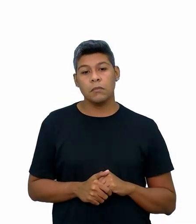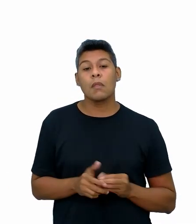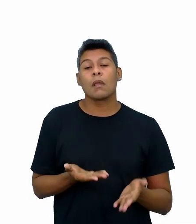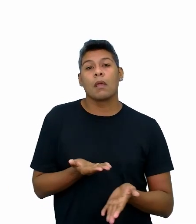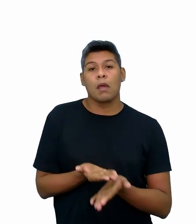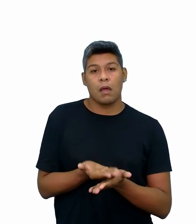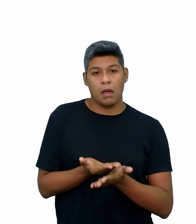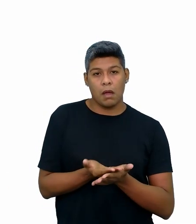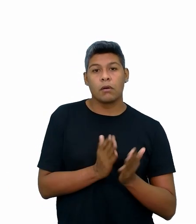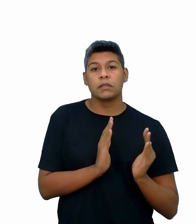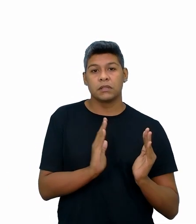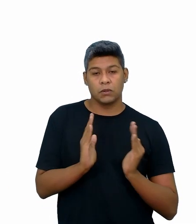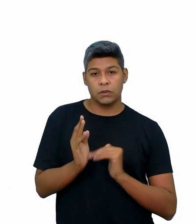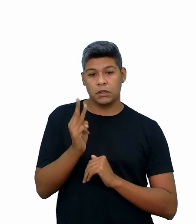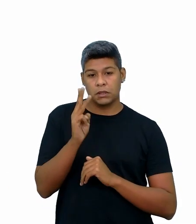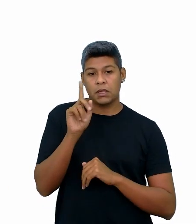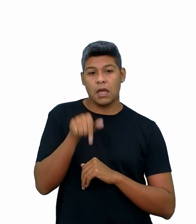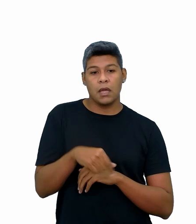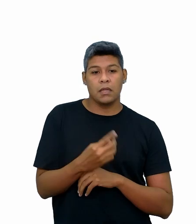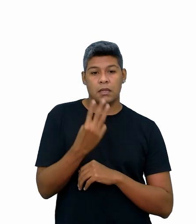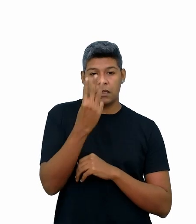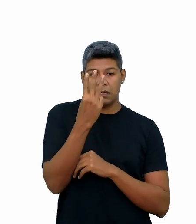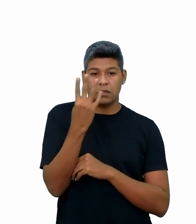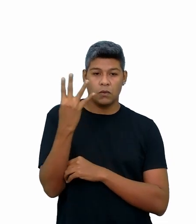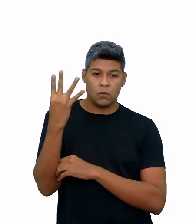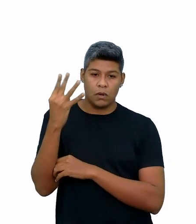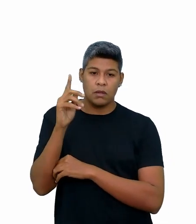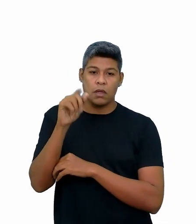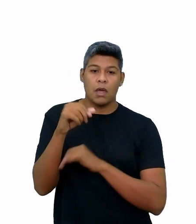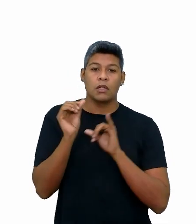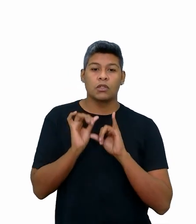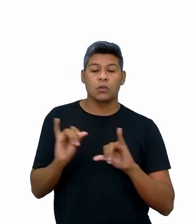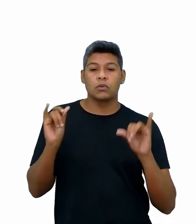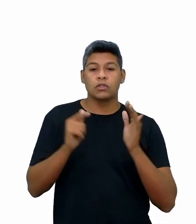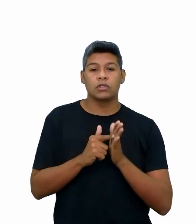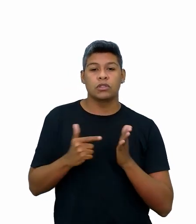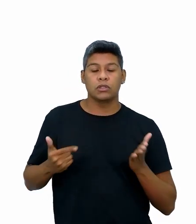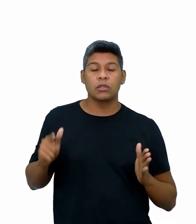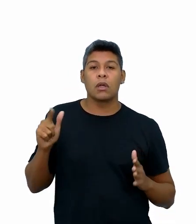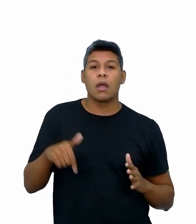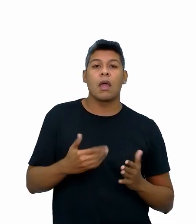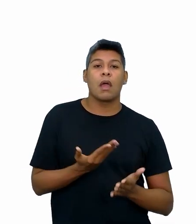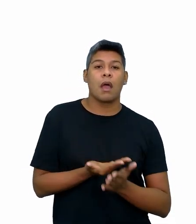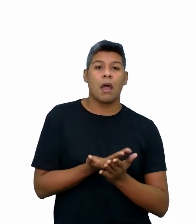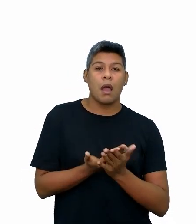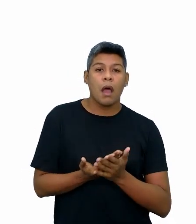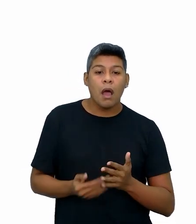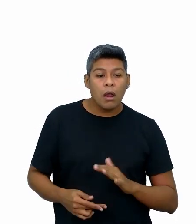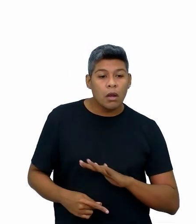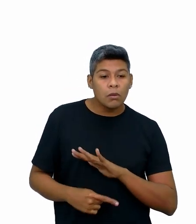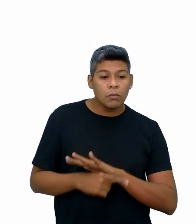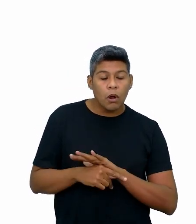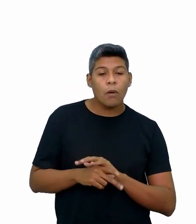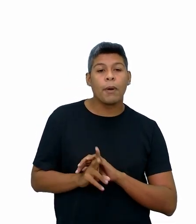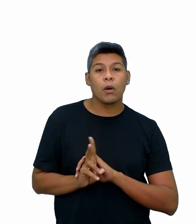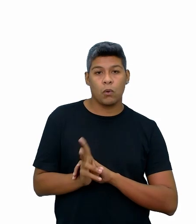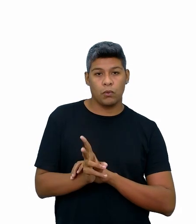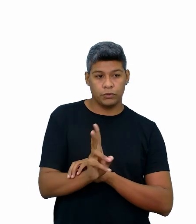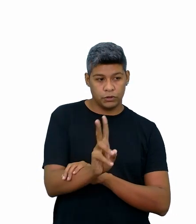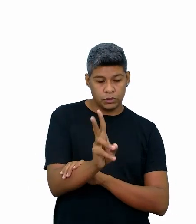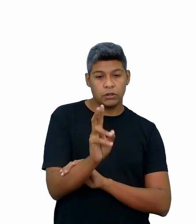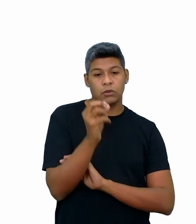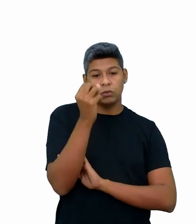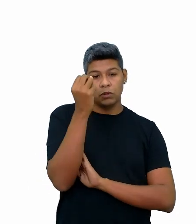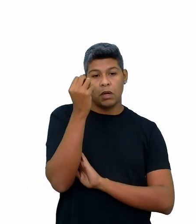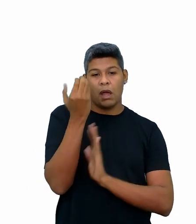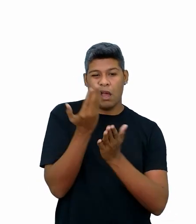hoje da sequência 3 são as aulas 3 e 4, tá? É notícia de jornal. Essas aulas, elas são aulas contínuas, então são 2 aulas